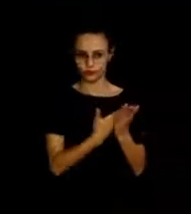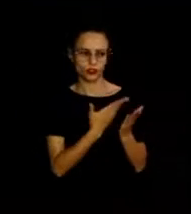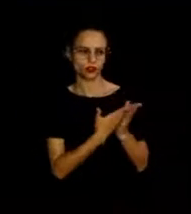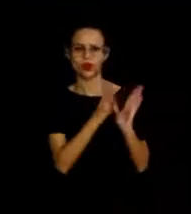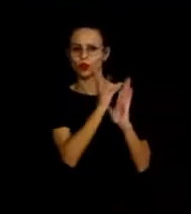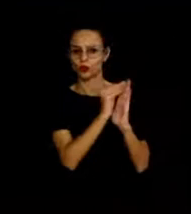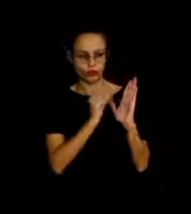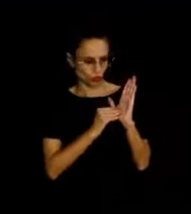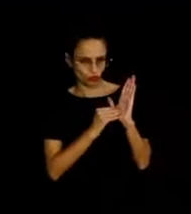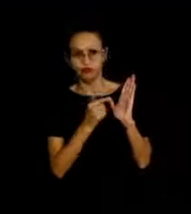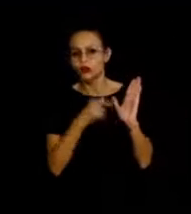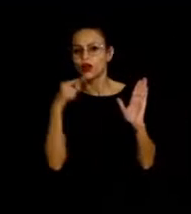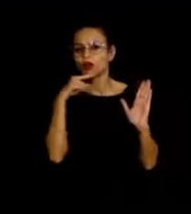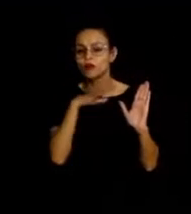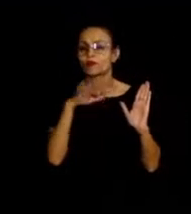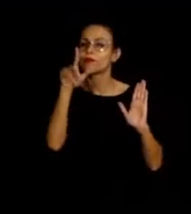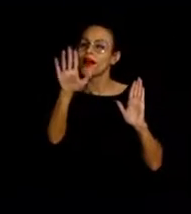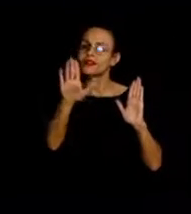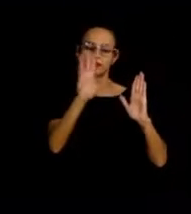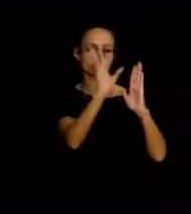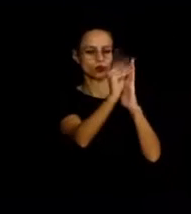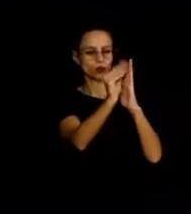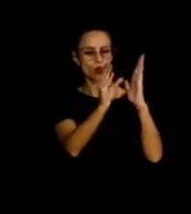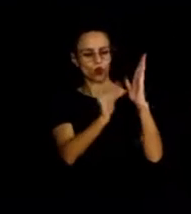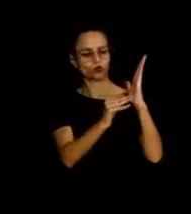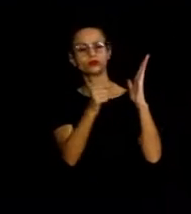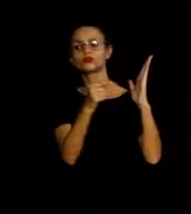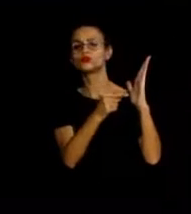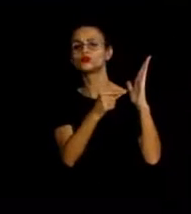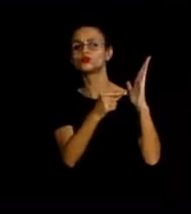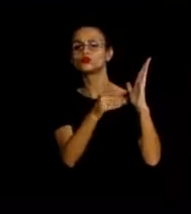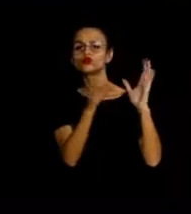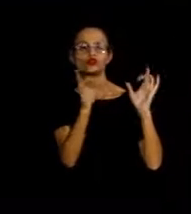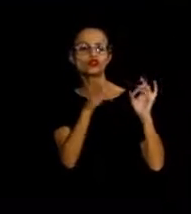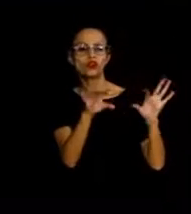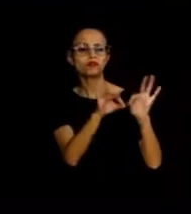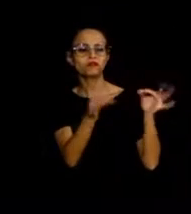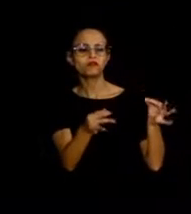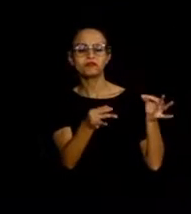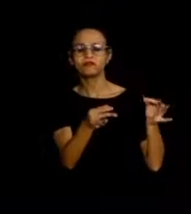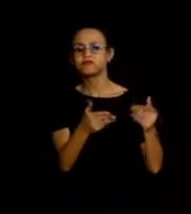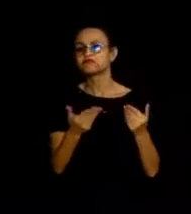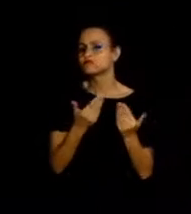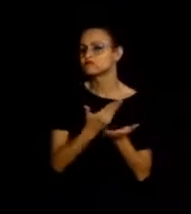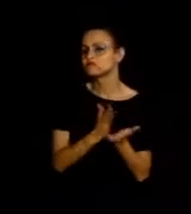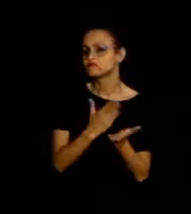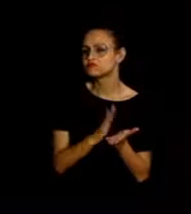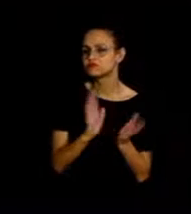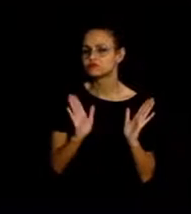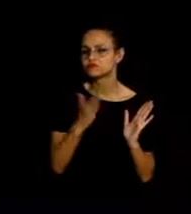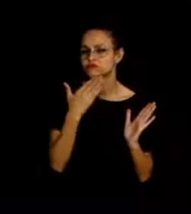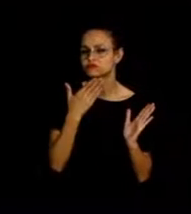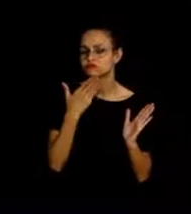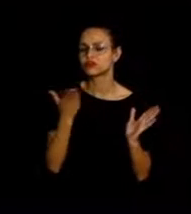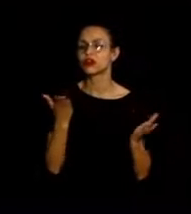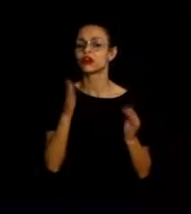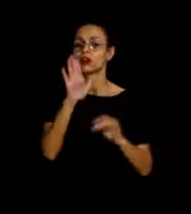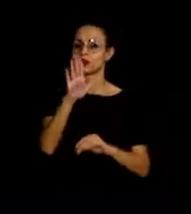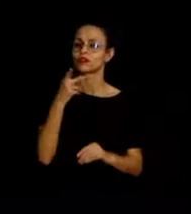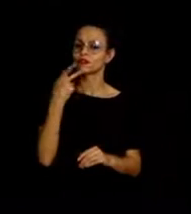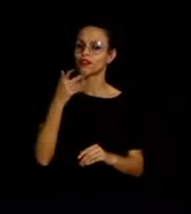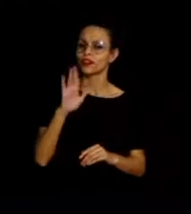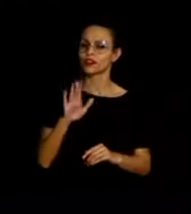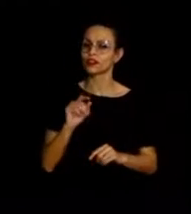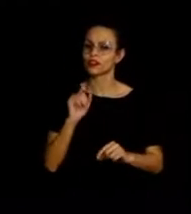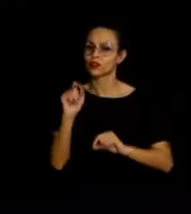Óbvio Mas o conteúdo por si só ele pouco disse ele pouco disse como eu falei